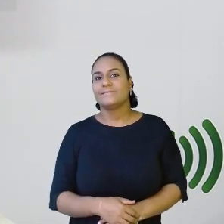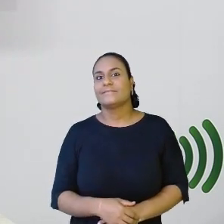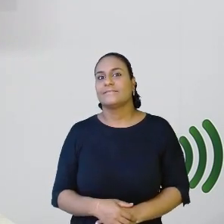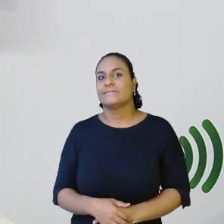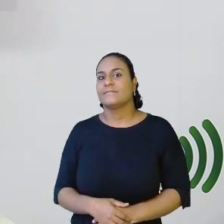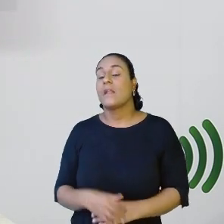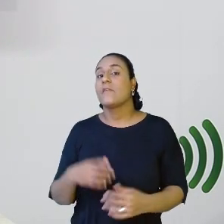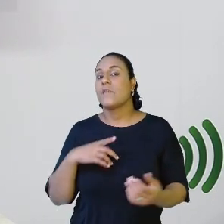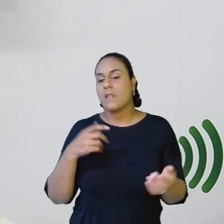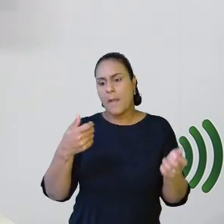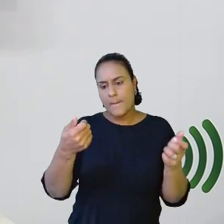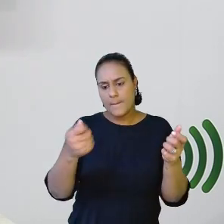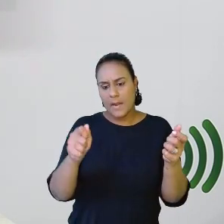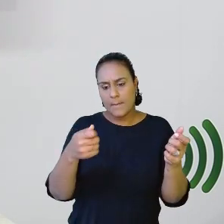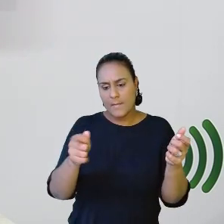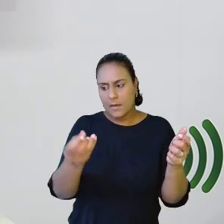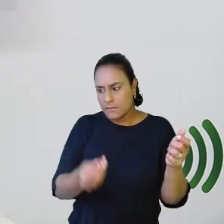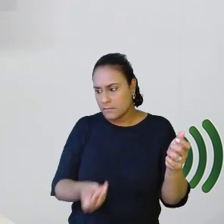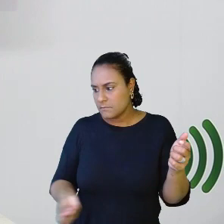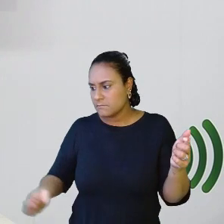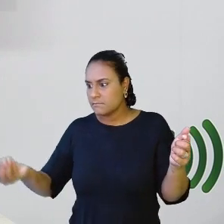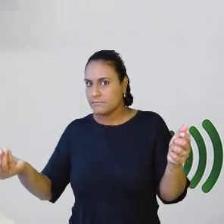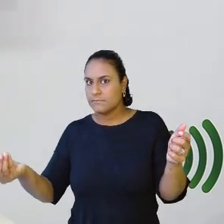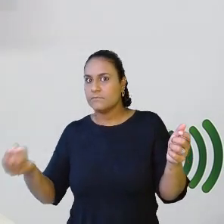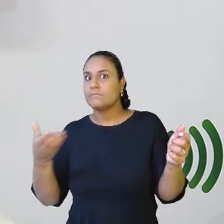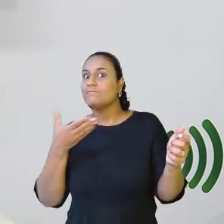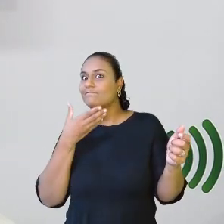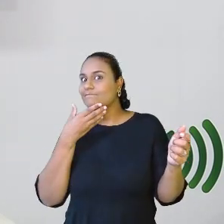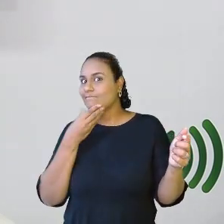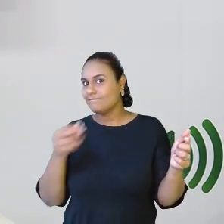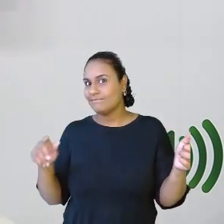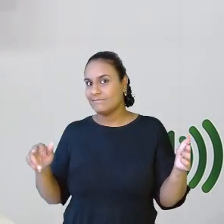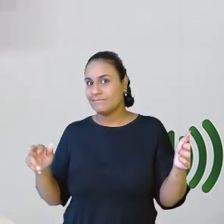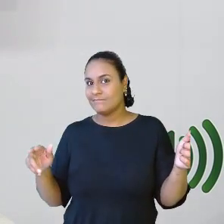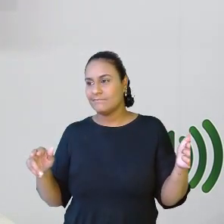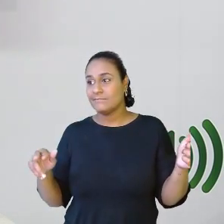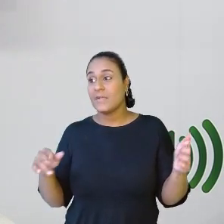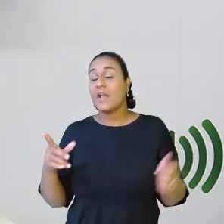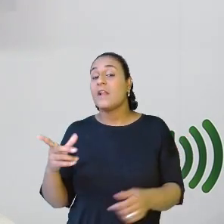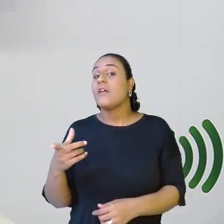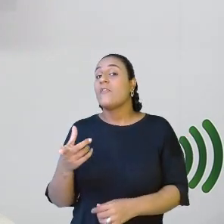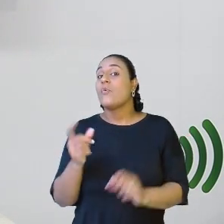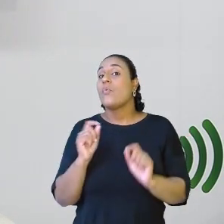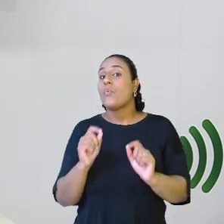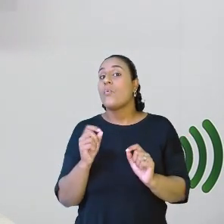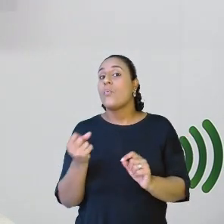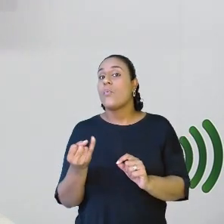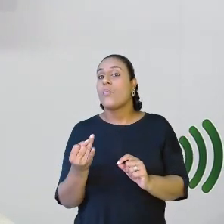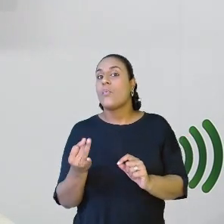para o irmão dele, vamos ver a parte que ele vai dar? Olha só, ele vai dar